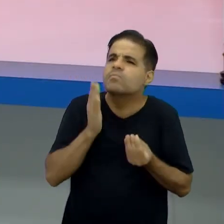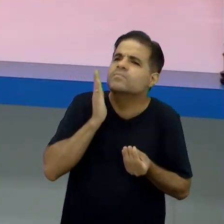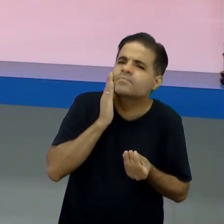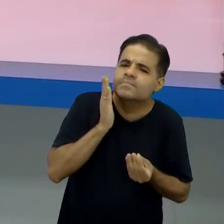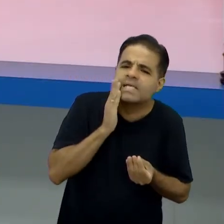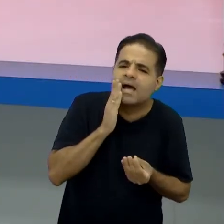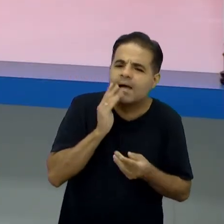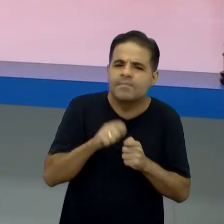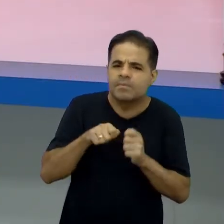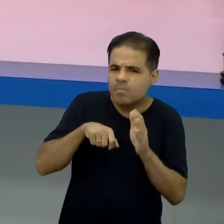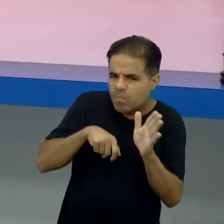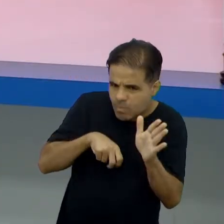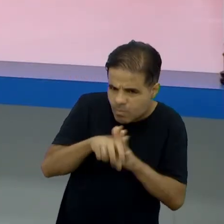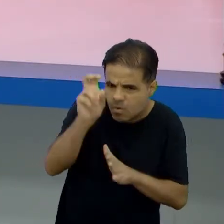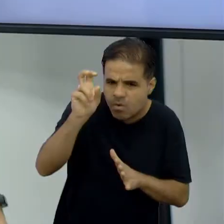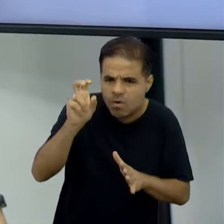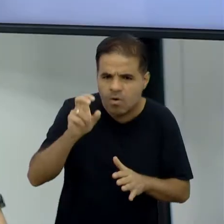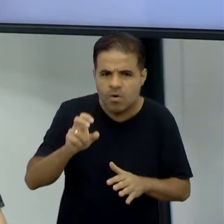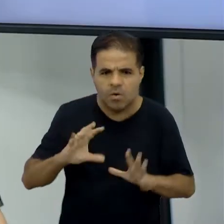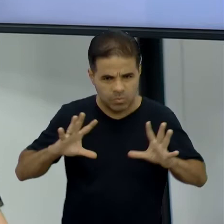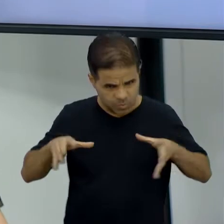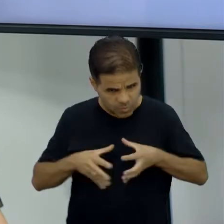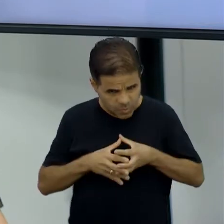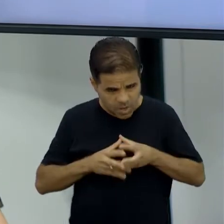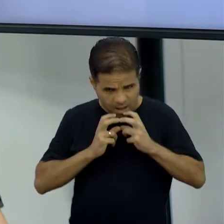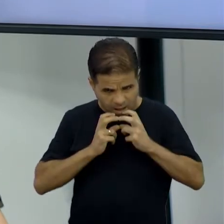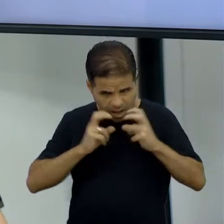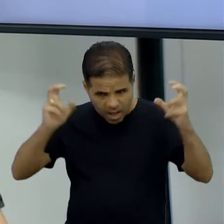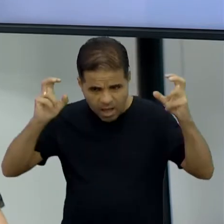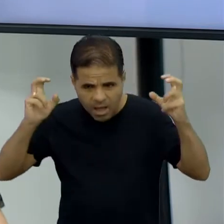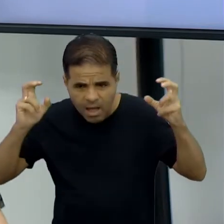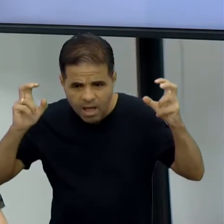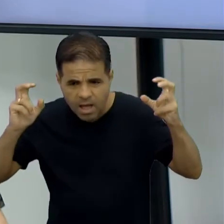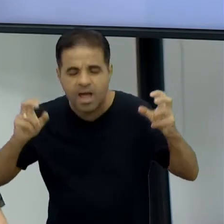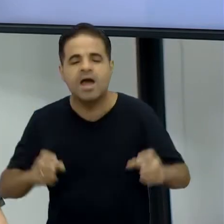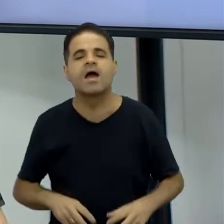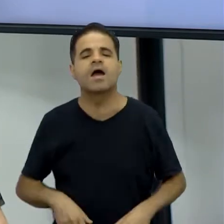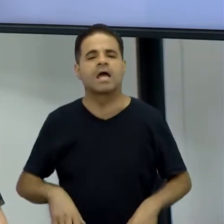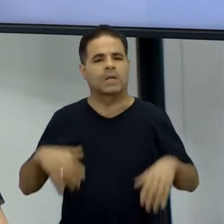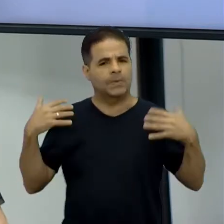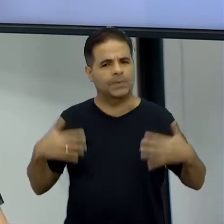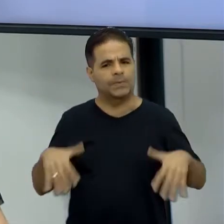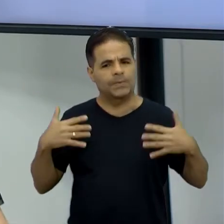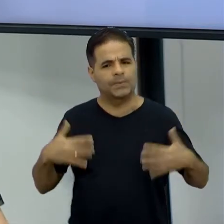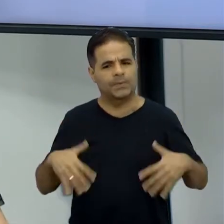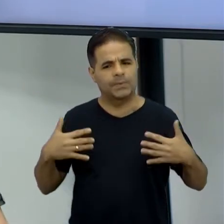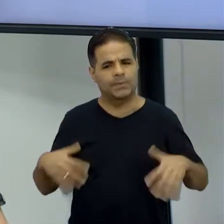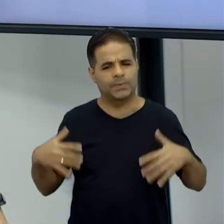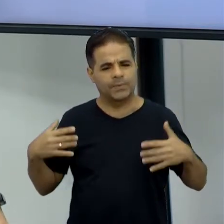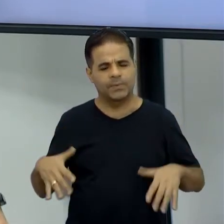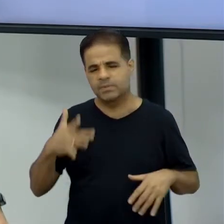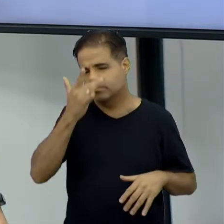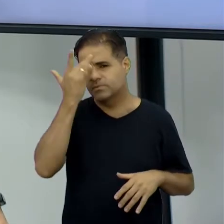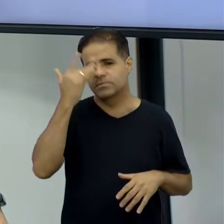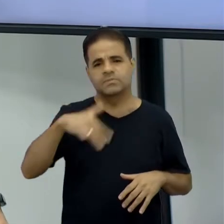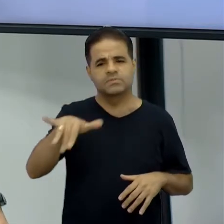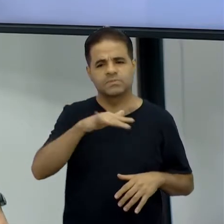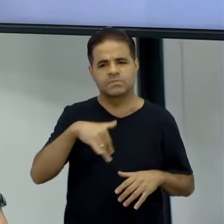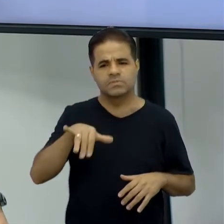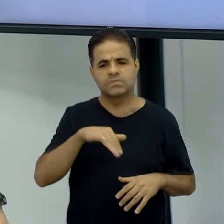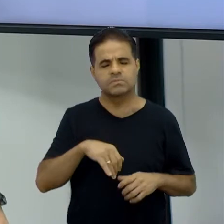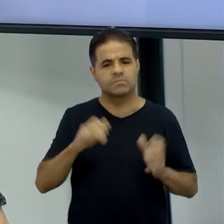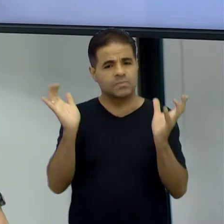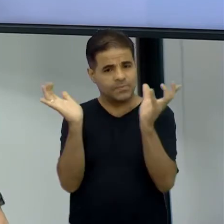quando é feito o gol? A torcida grita? Ah, é o único momento de manifestação aí